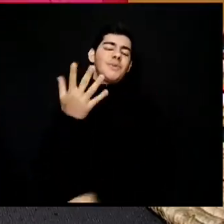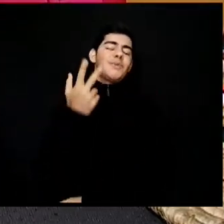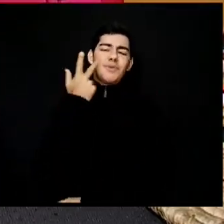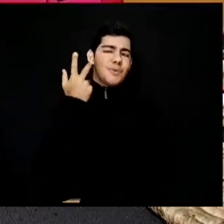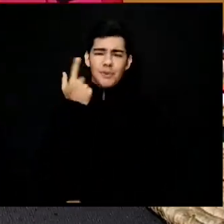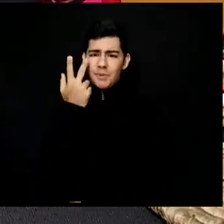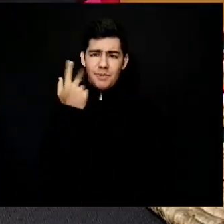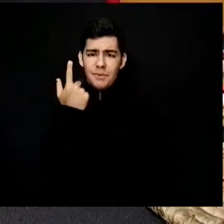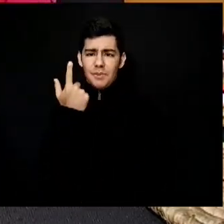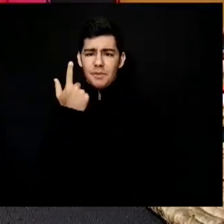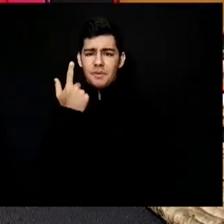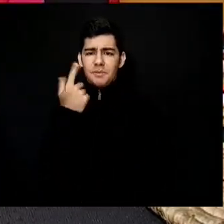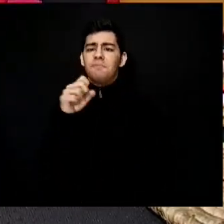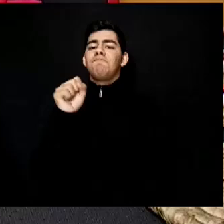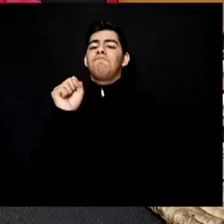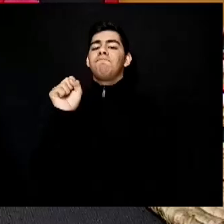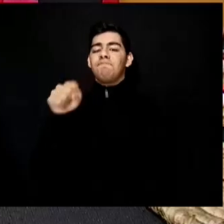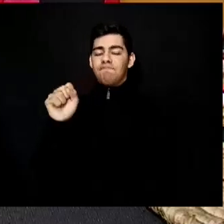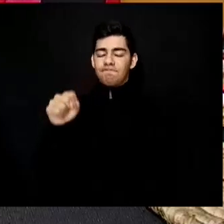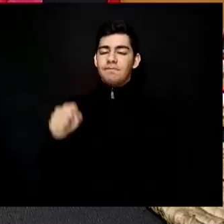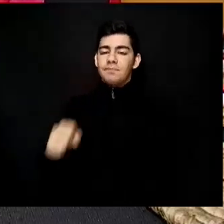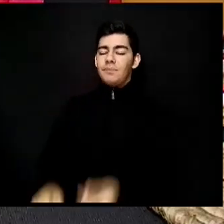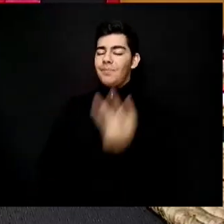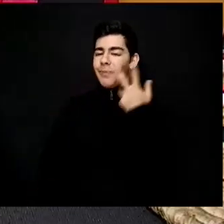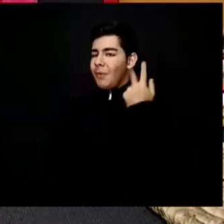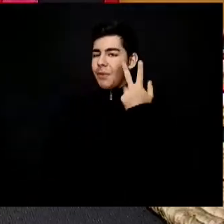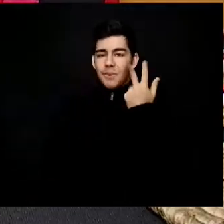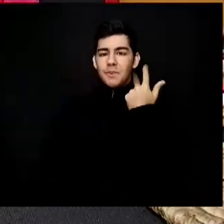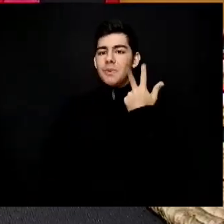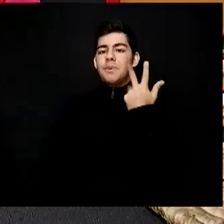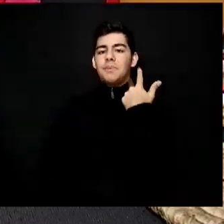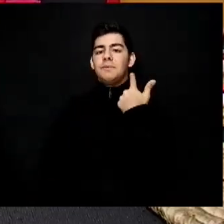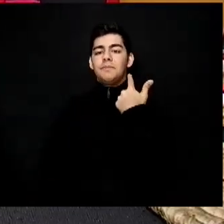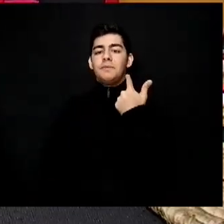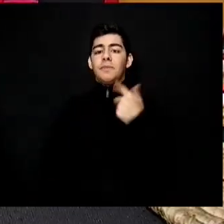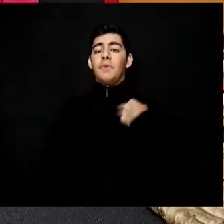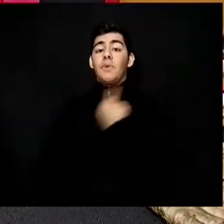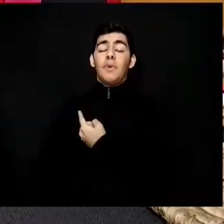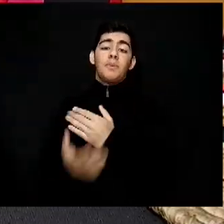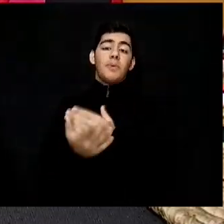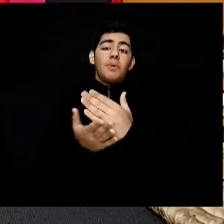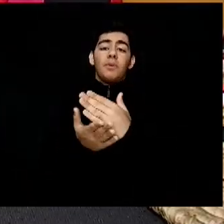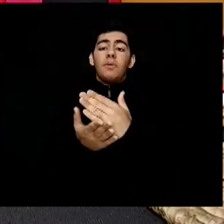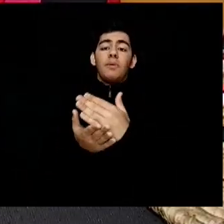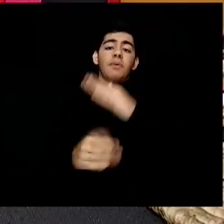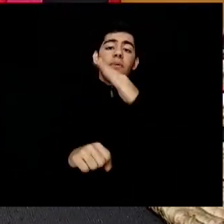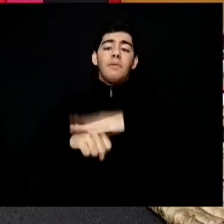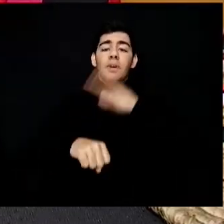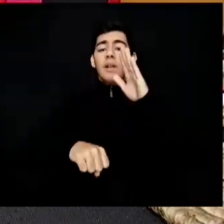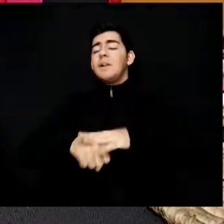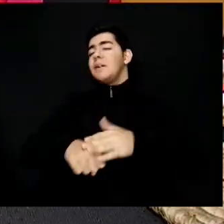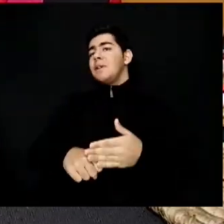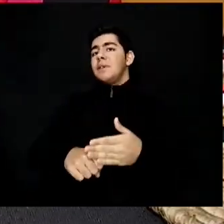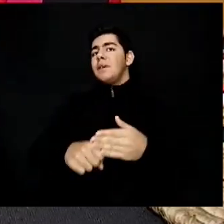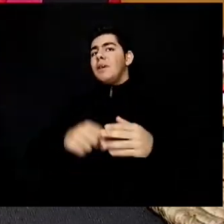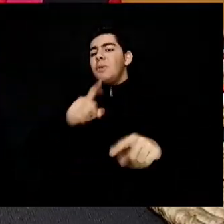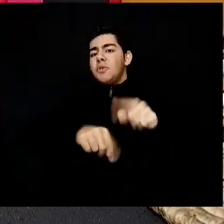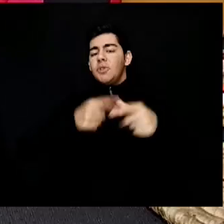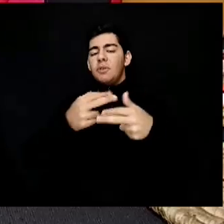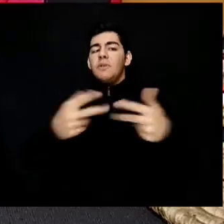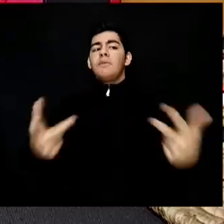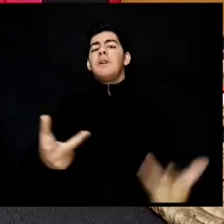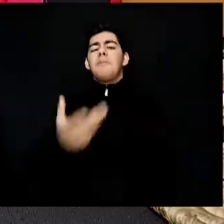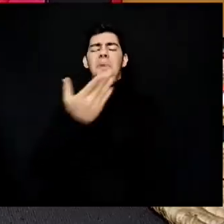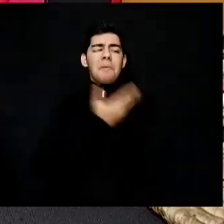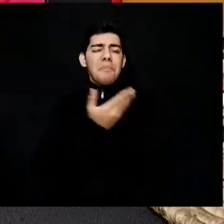Sim, sim, porque a gente começa fazendo as peças, faz para as amigas, para a família, e aí as pessoas